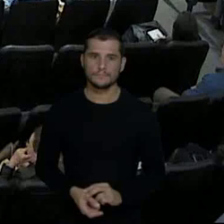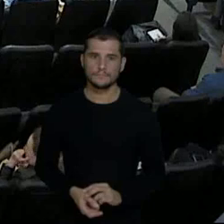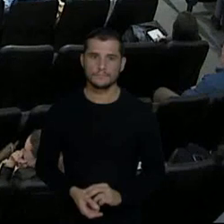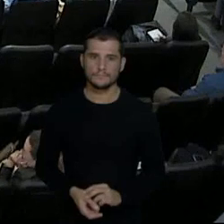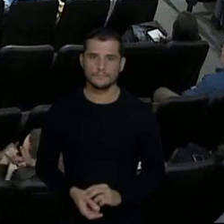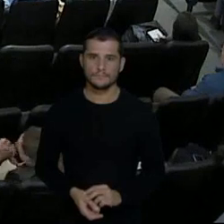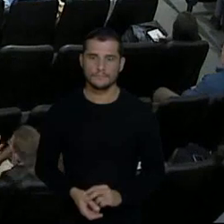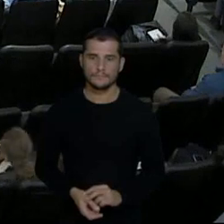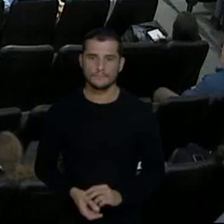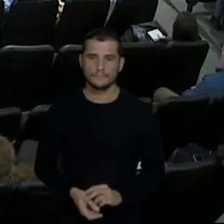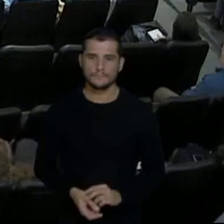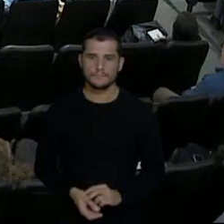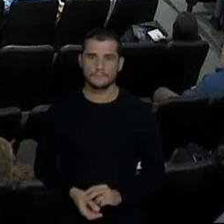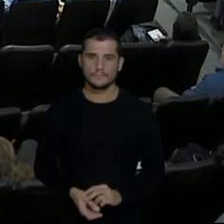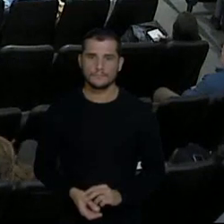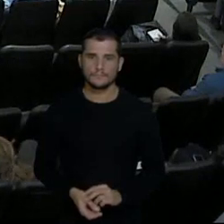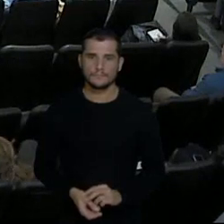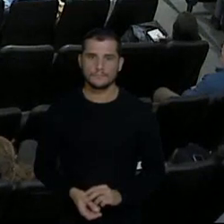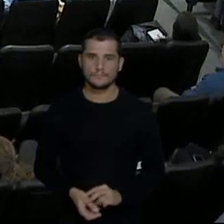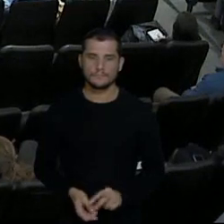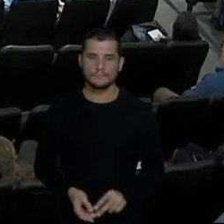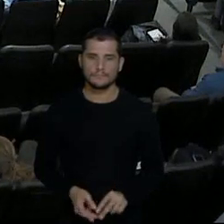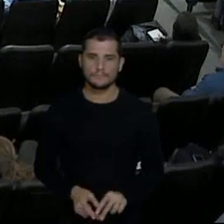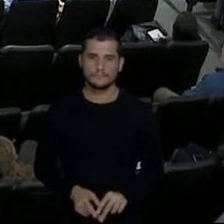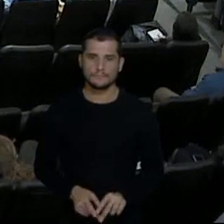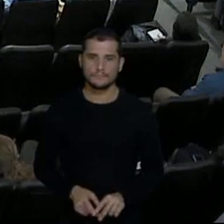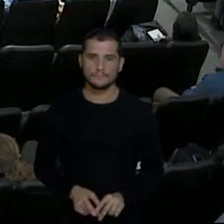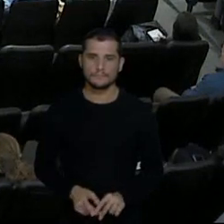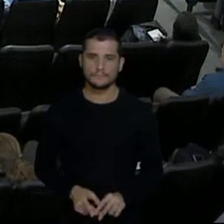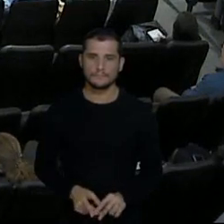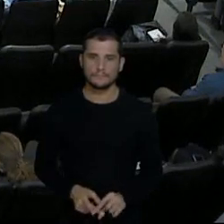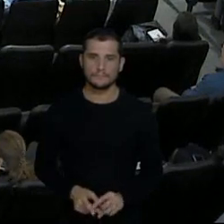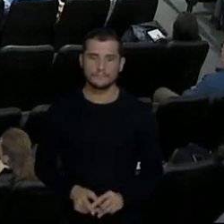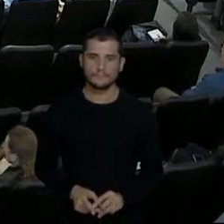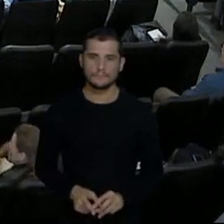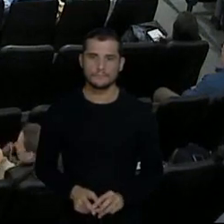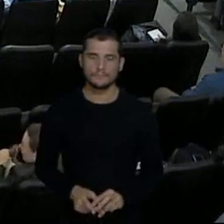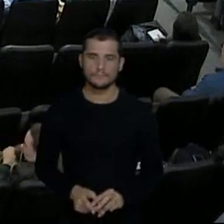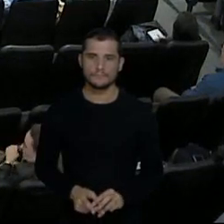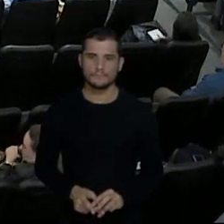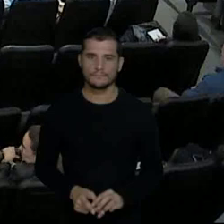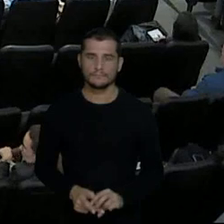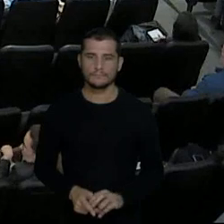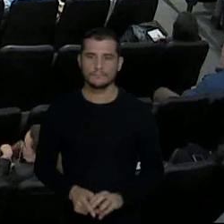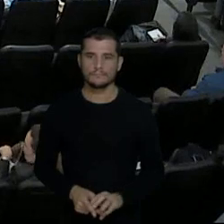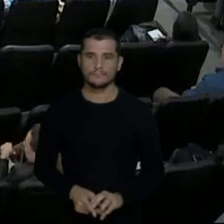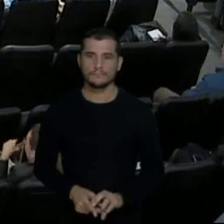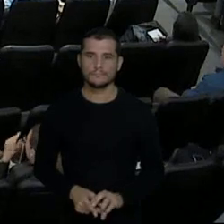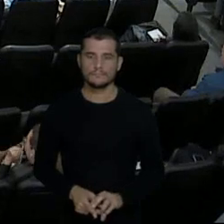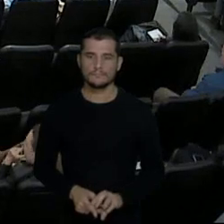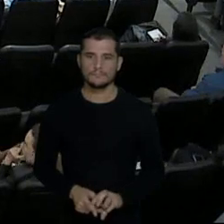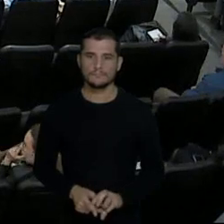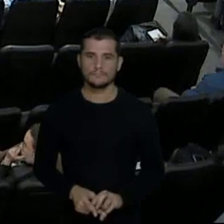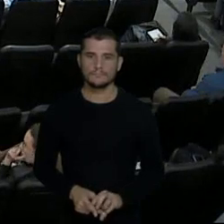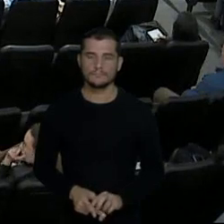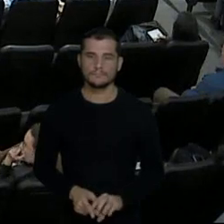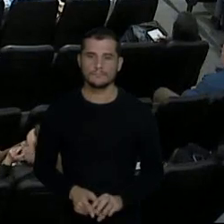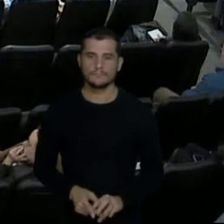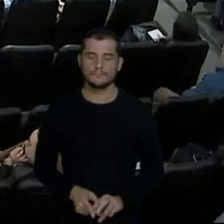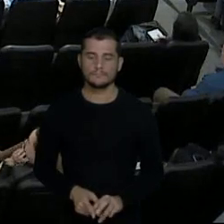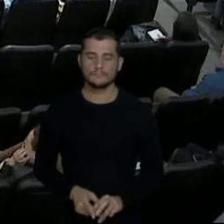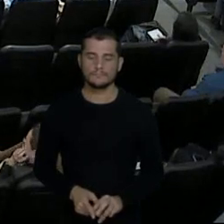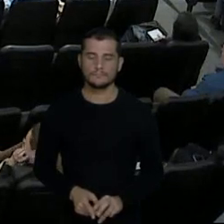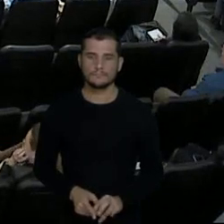Ah será que eu consigo abrir uma outra apresentação uma outra é mas você já foi sal já